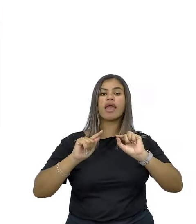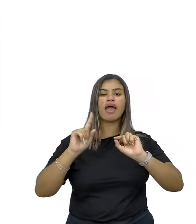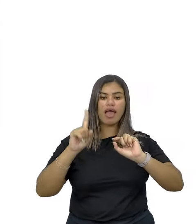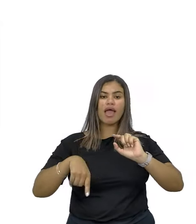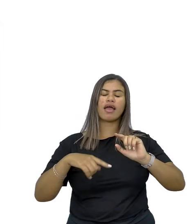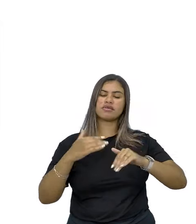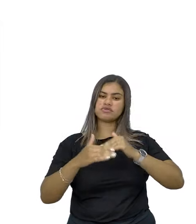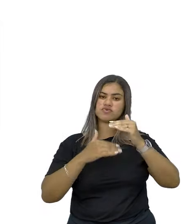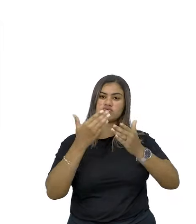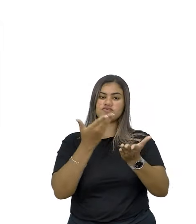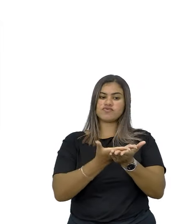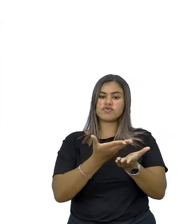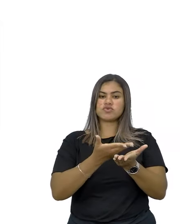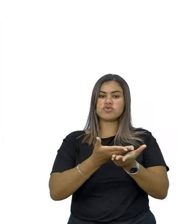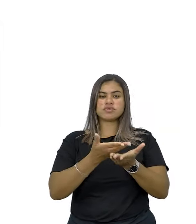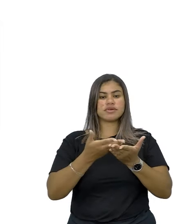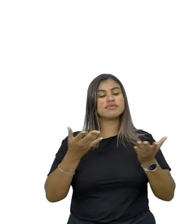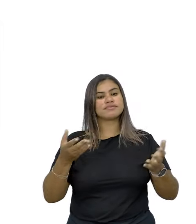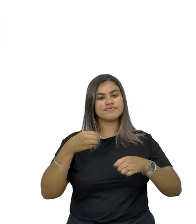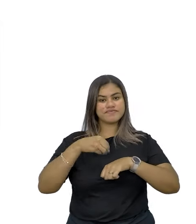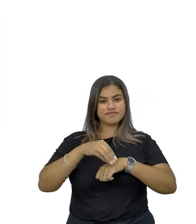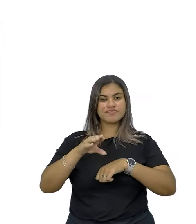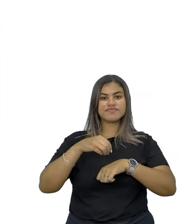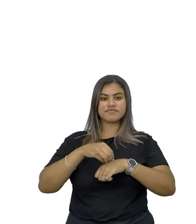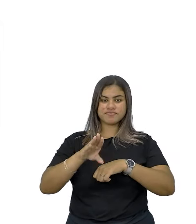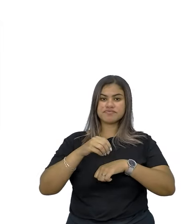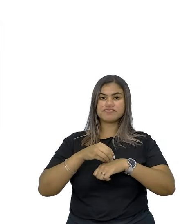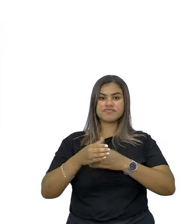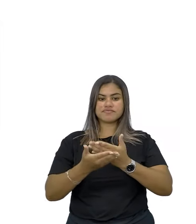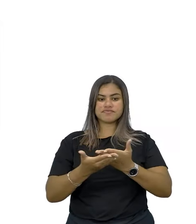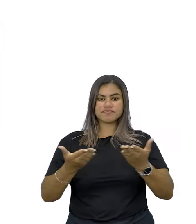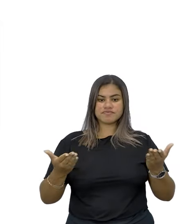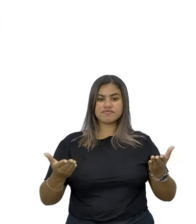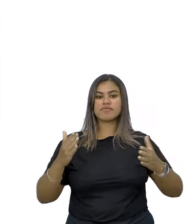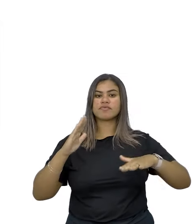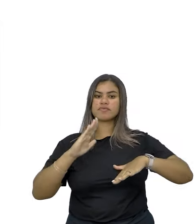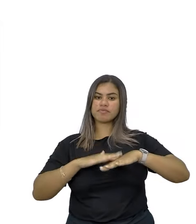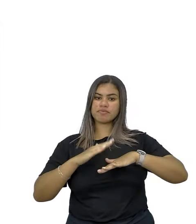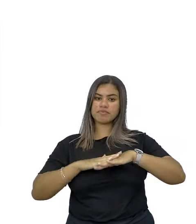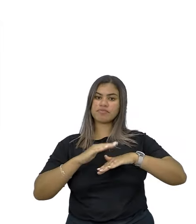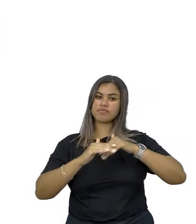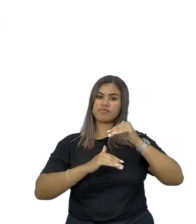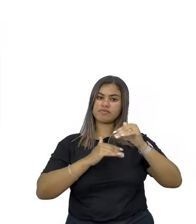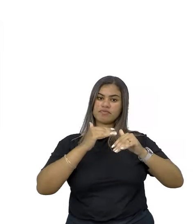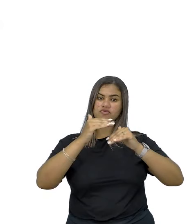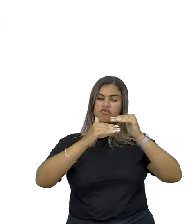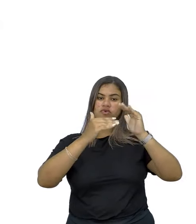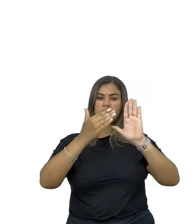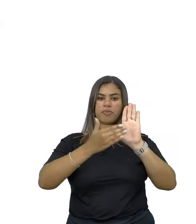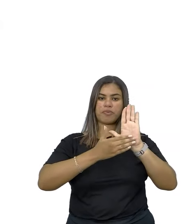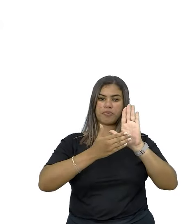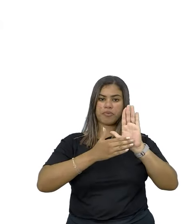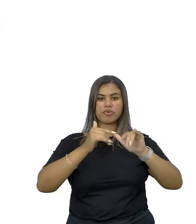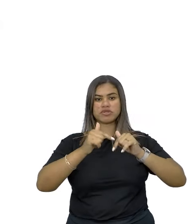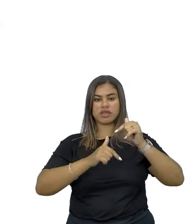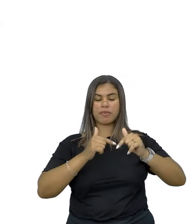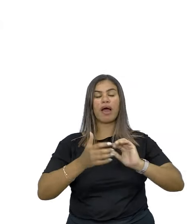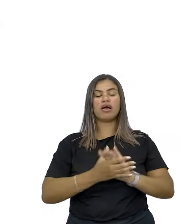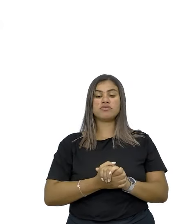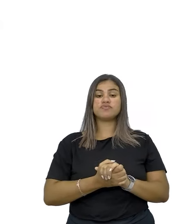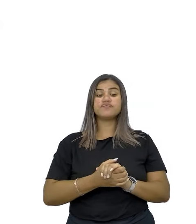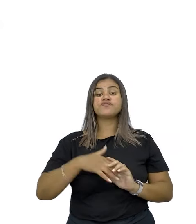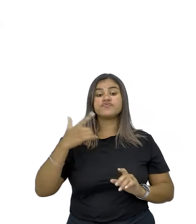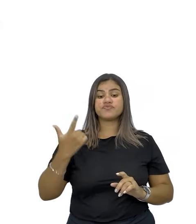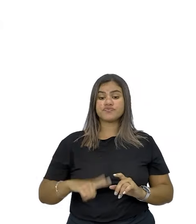aulas. Então, aqui para a gente é uma dica de como que a gente vai trabalhar, como que a gente vai desenvolver essa proposta de trabalho. Por